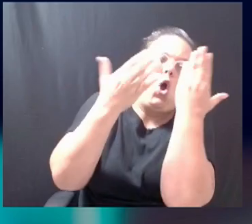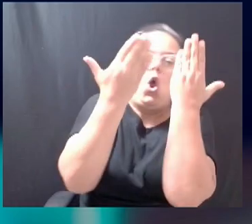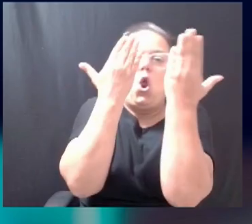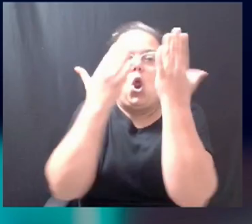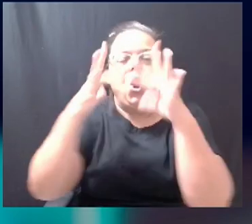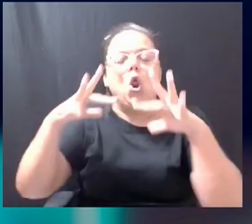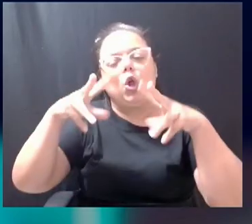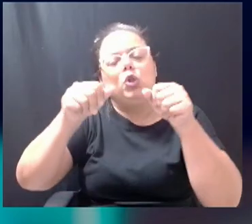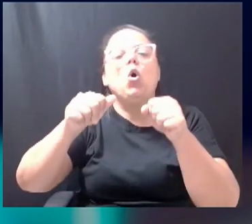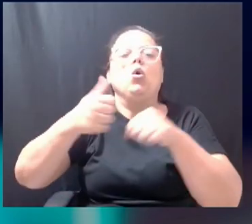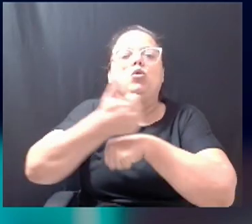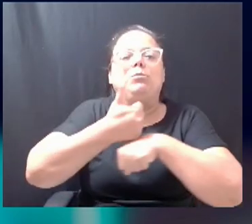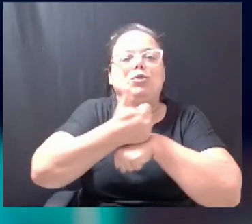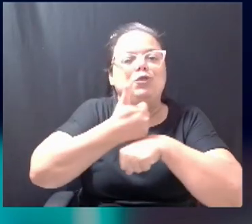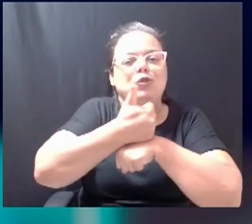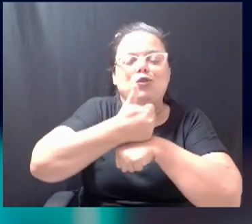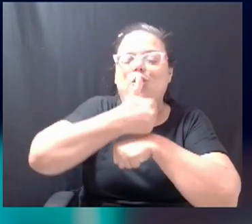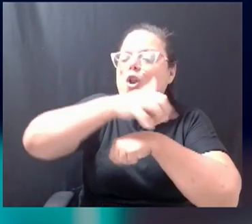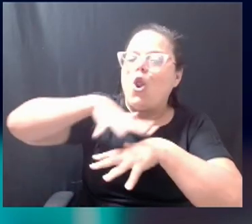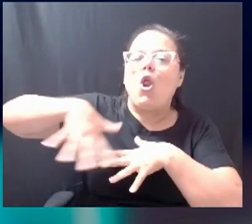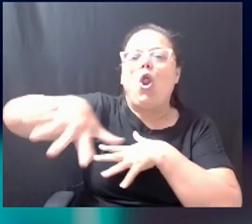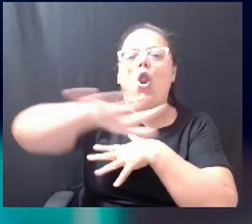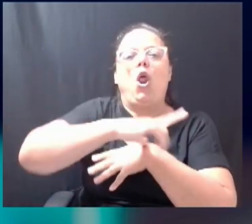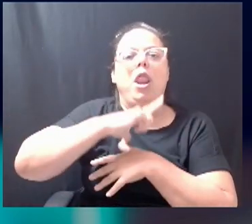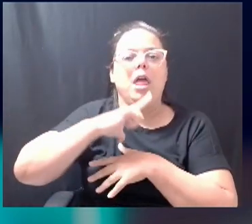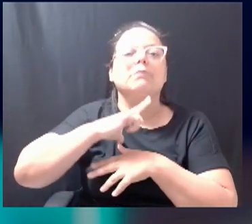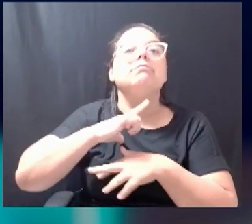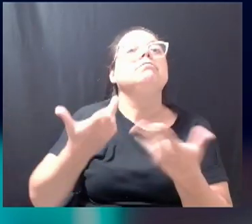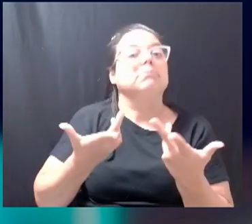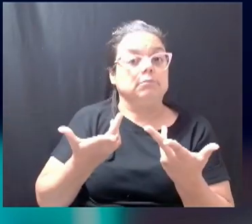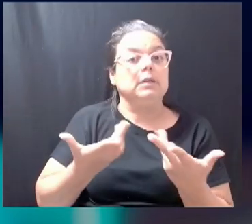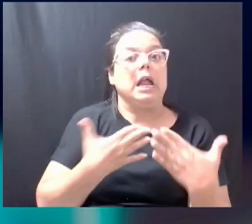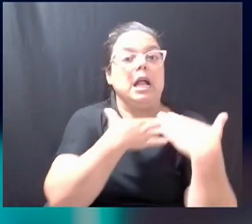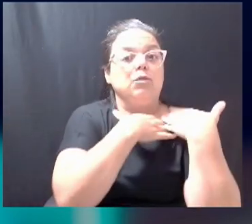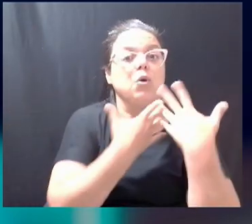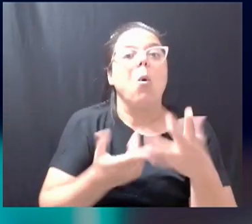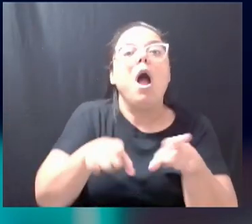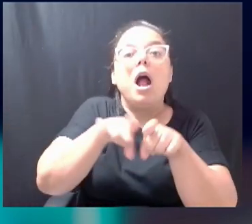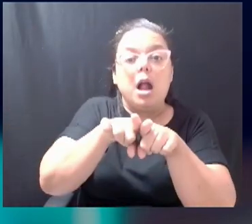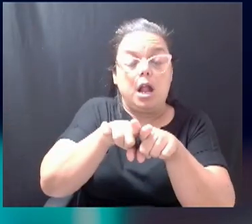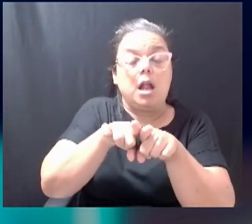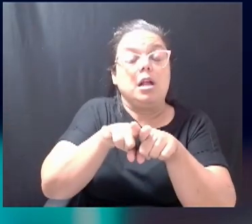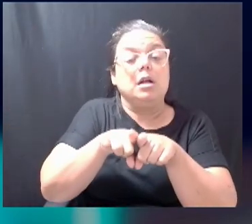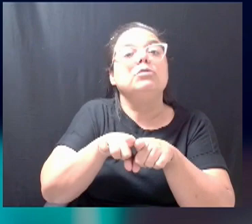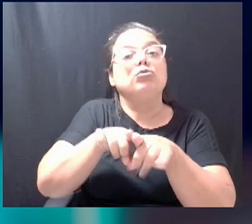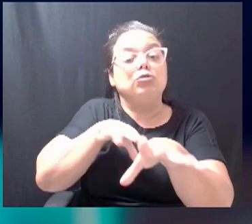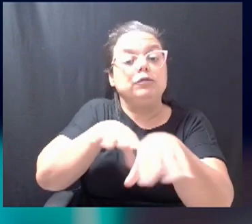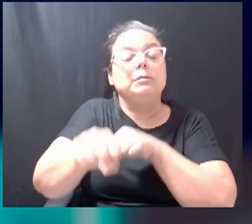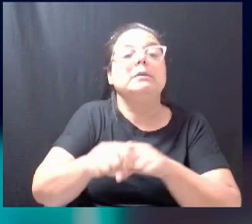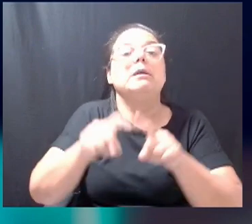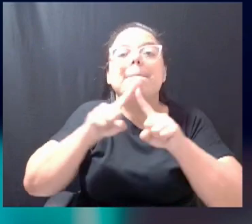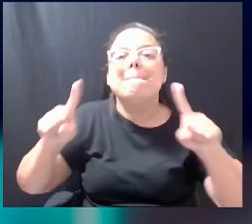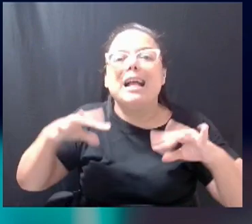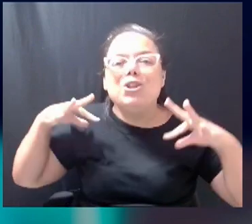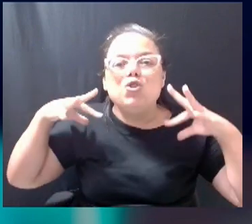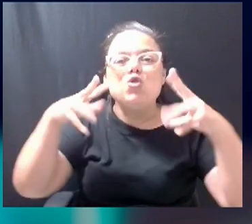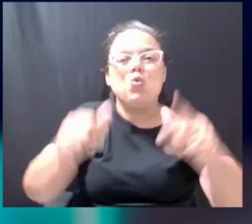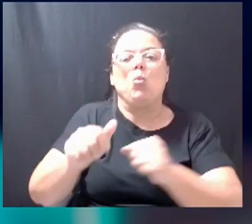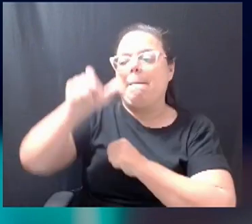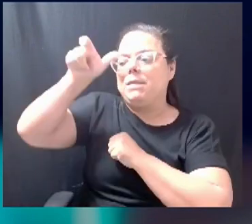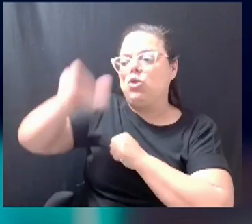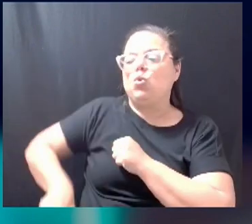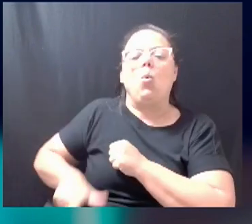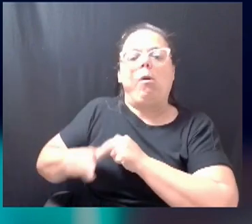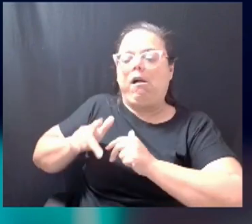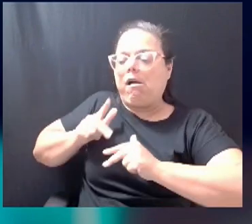psiquiatras, eles têm a sua função do ser humano, do cuidado com o ser humano, mas toda pessoa que gagueja precisa ser